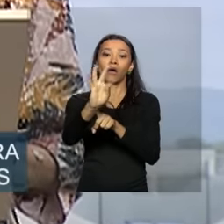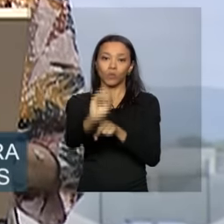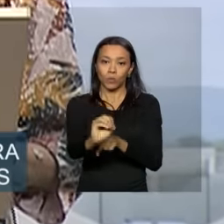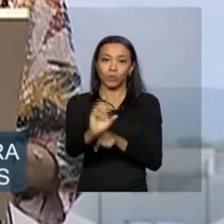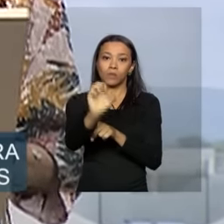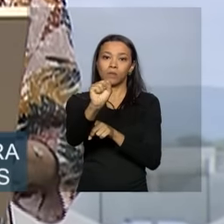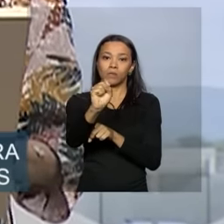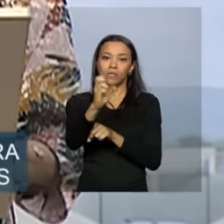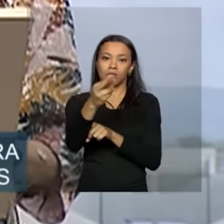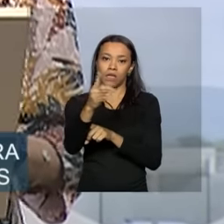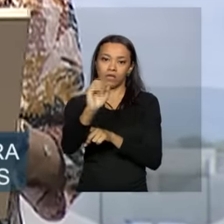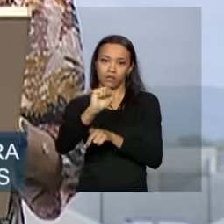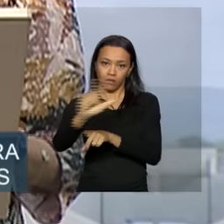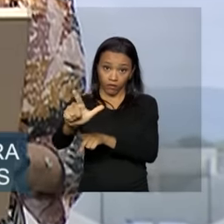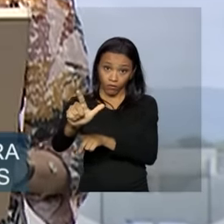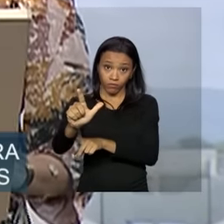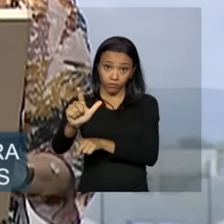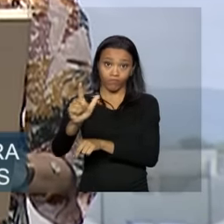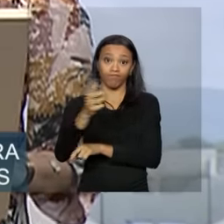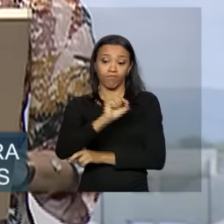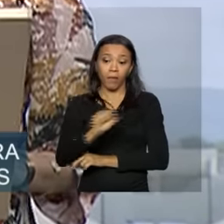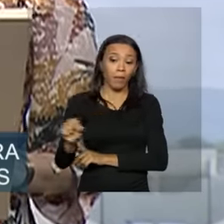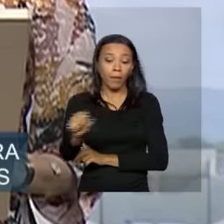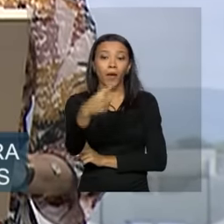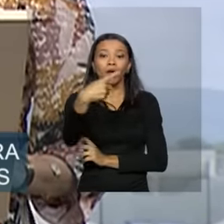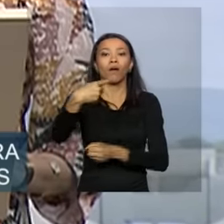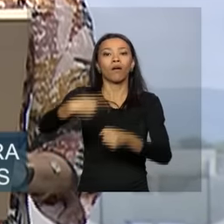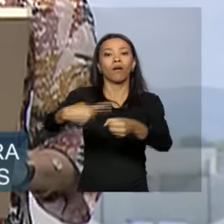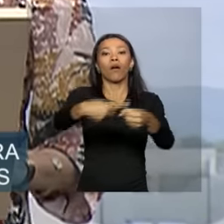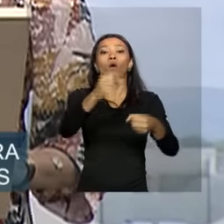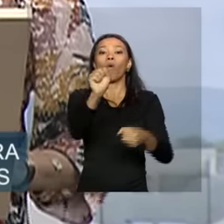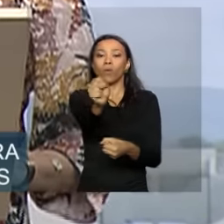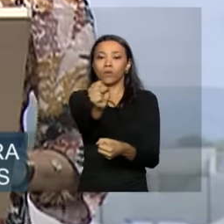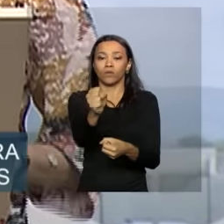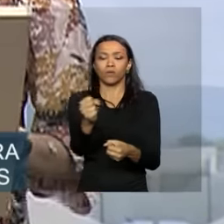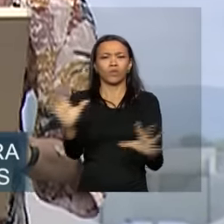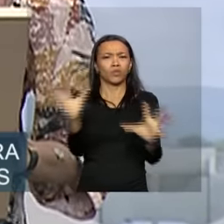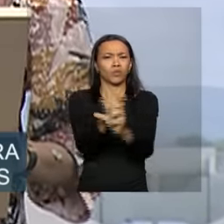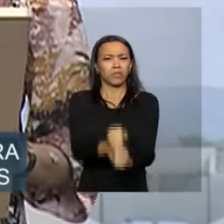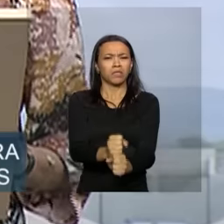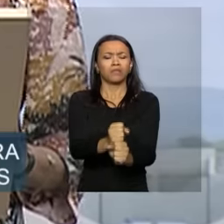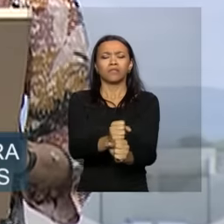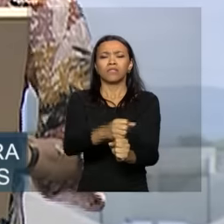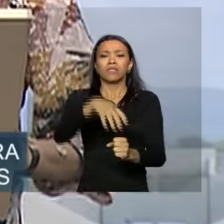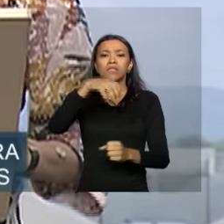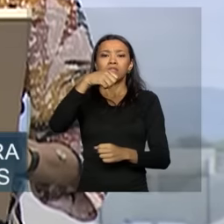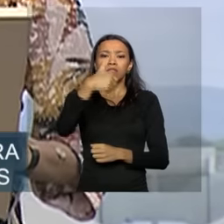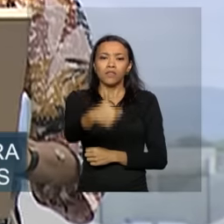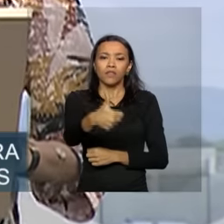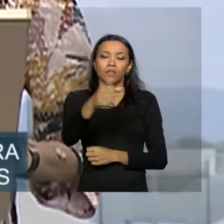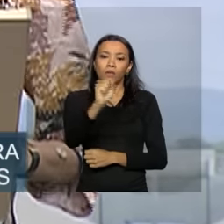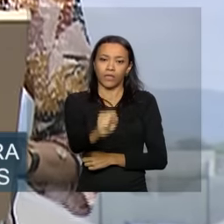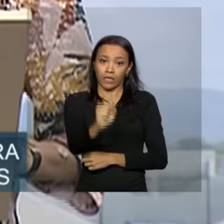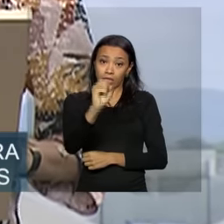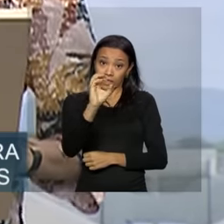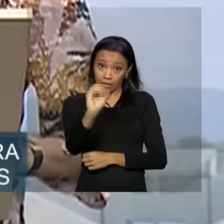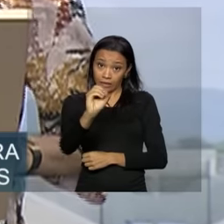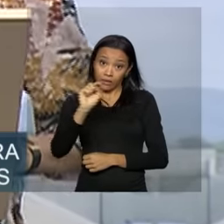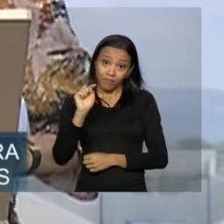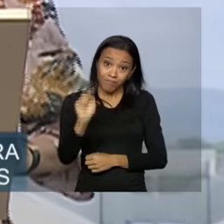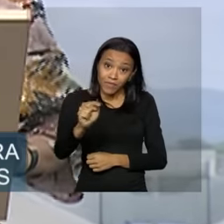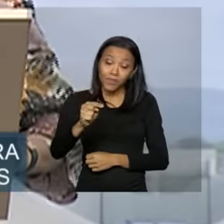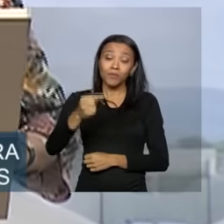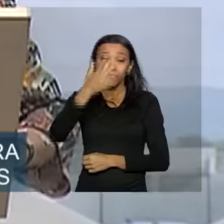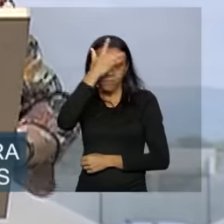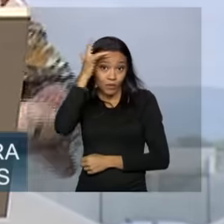8 municípios, totalizando 180 mil habitantes. 8 municípios.